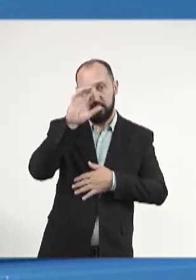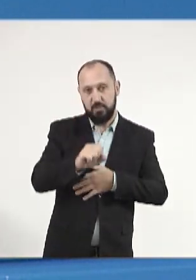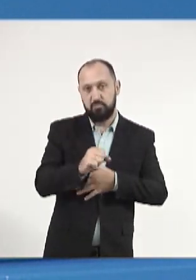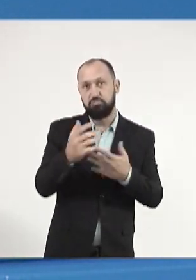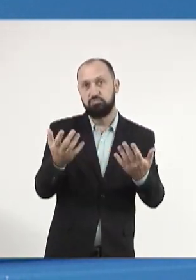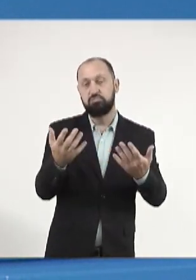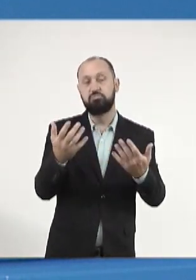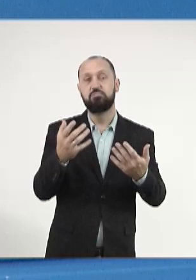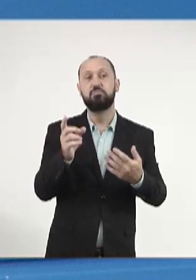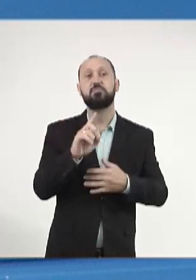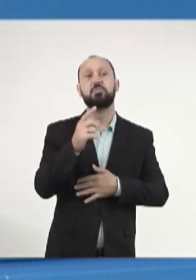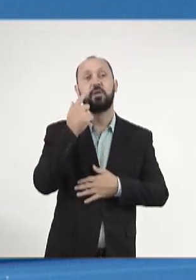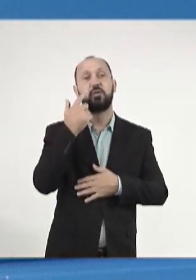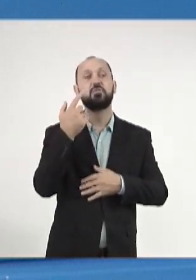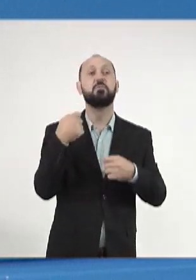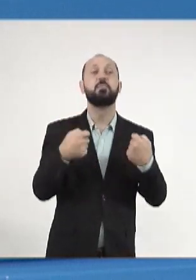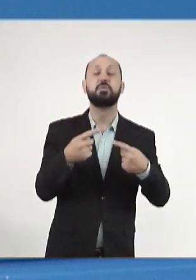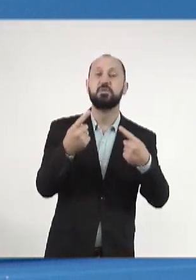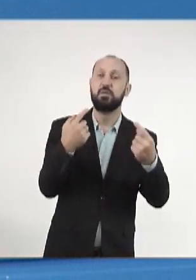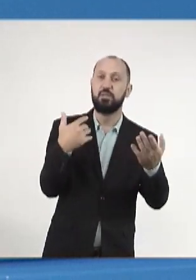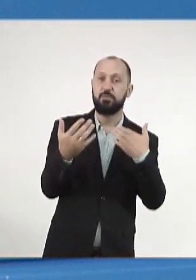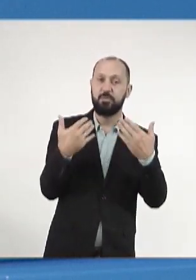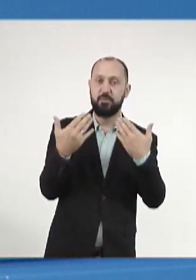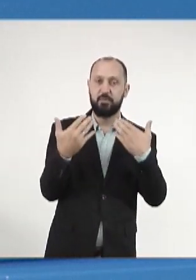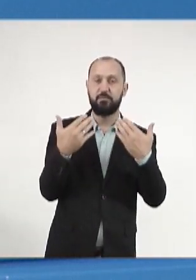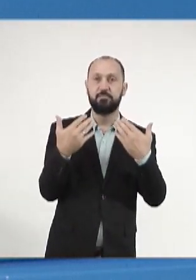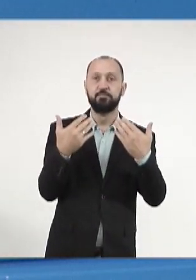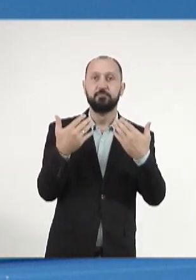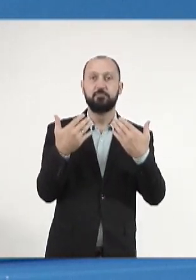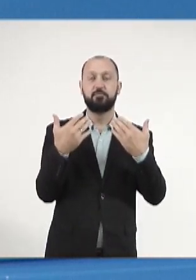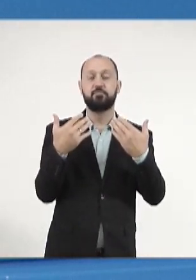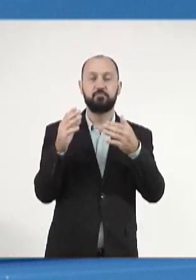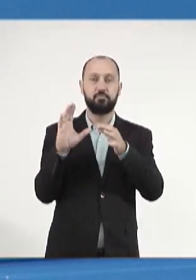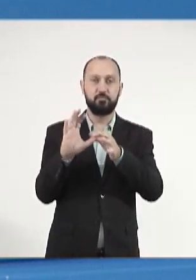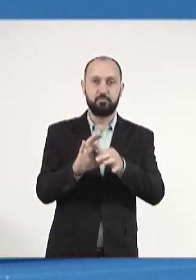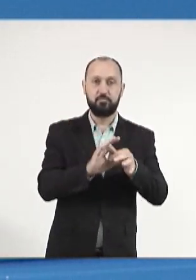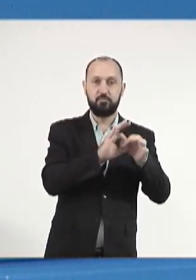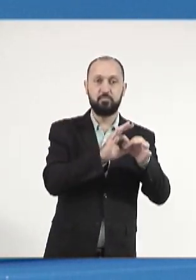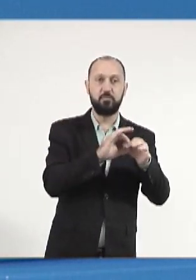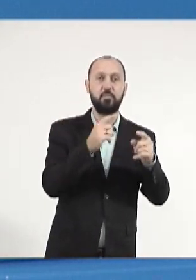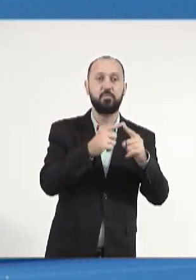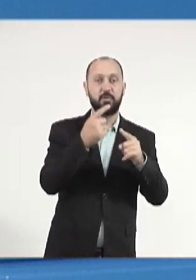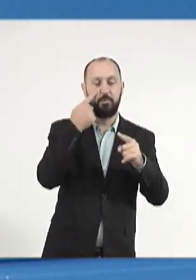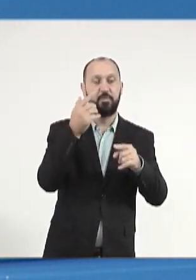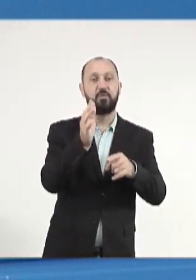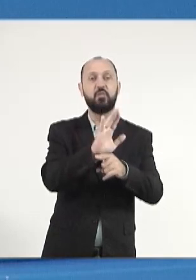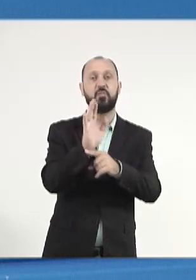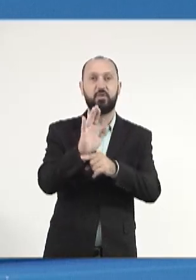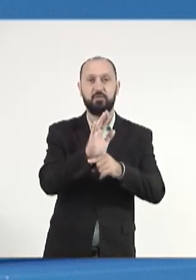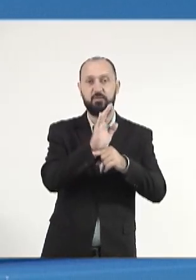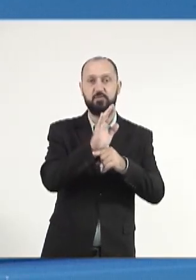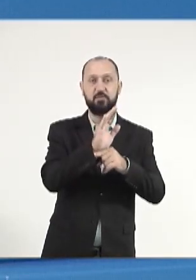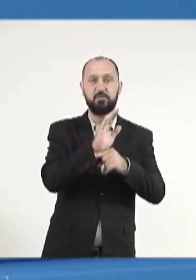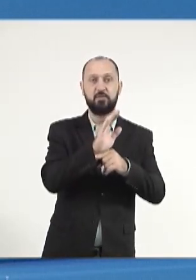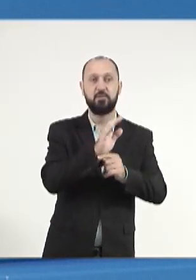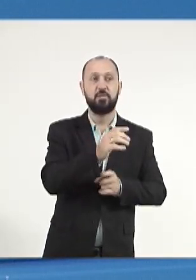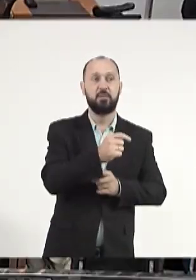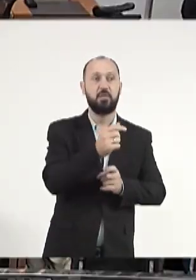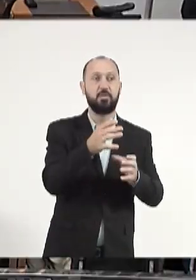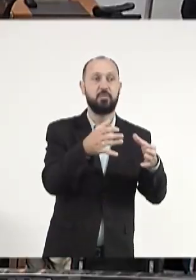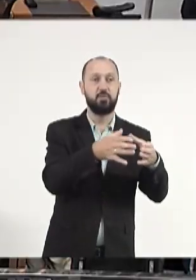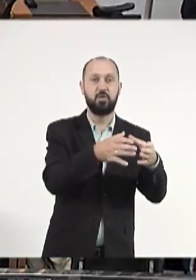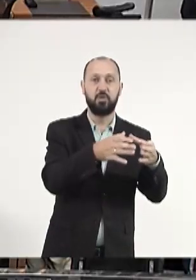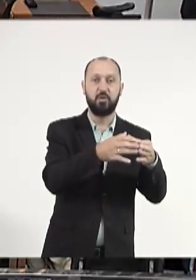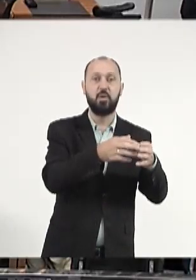decisão, mas sobre isso que a gente às vezes precisa debater nesse cenário, porque pelos vídeos e pelo que eu vi, havia poucos